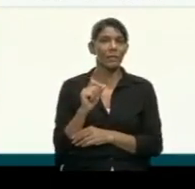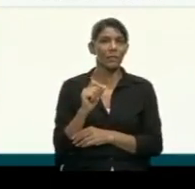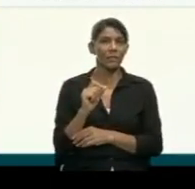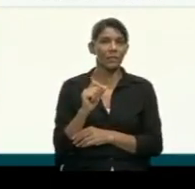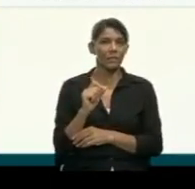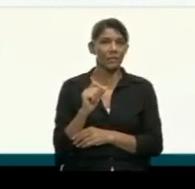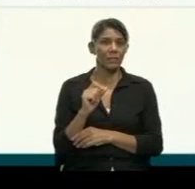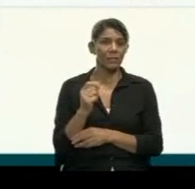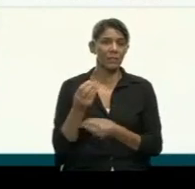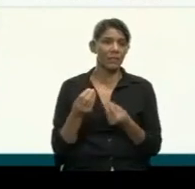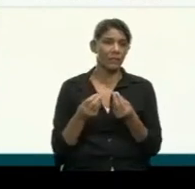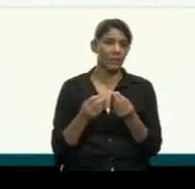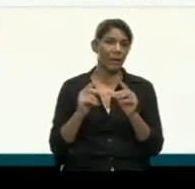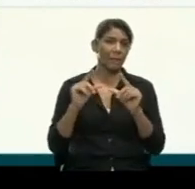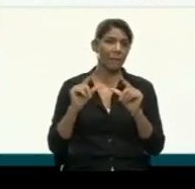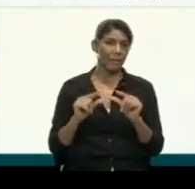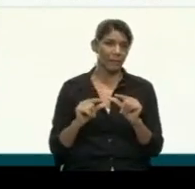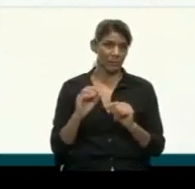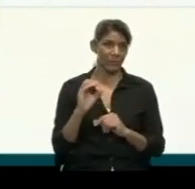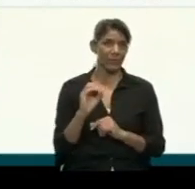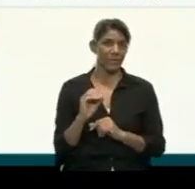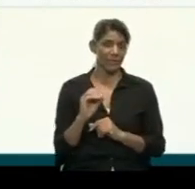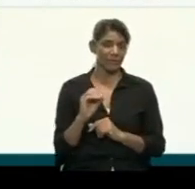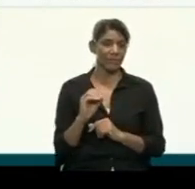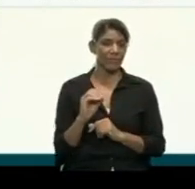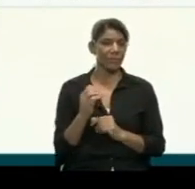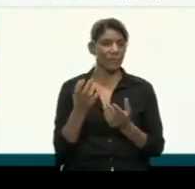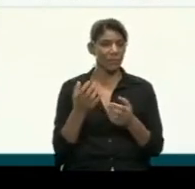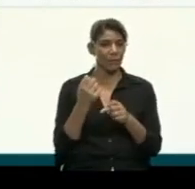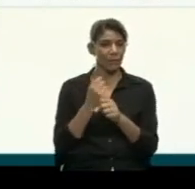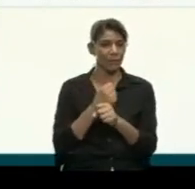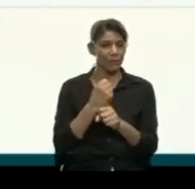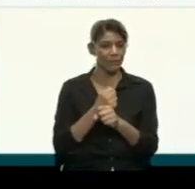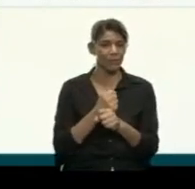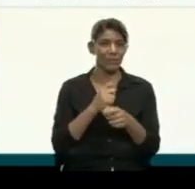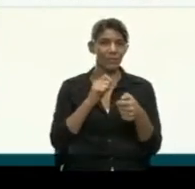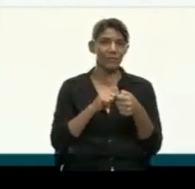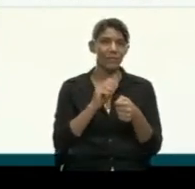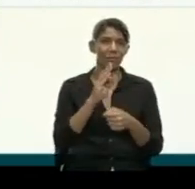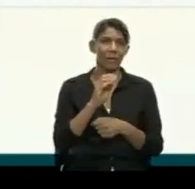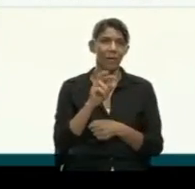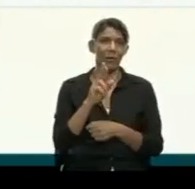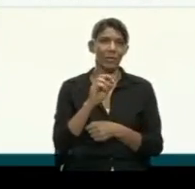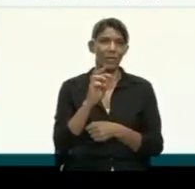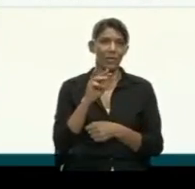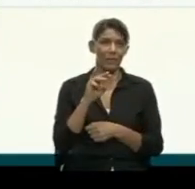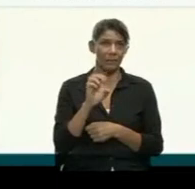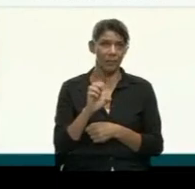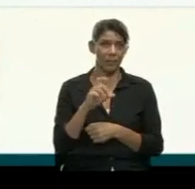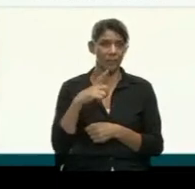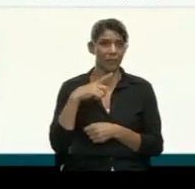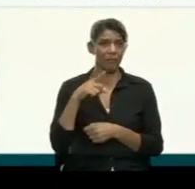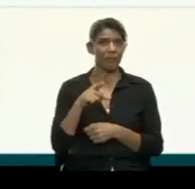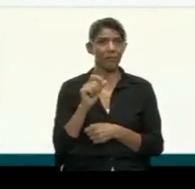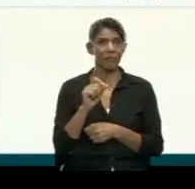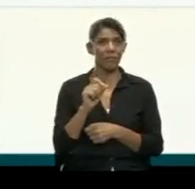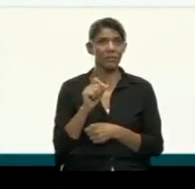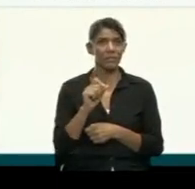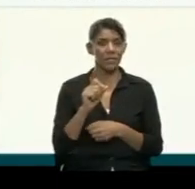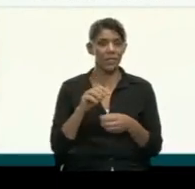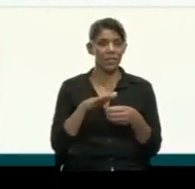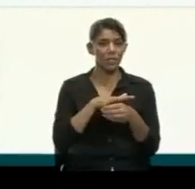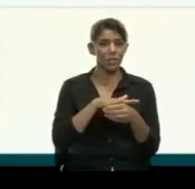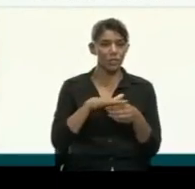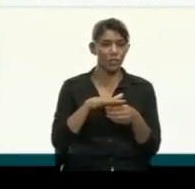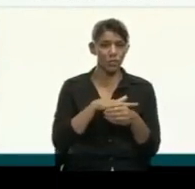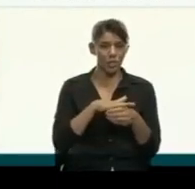está inferior à cota 0, né, que a gente quer para a construção, a gente faz o baldrame. Esse baldrame vai ser preenchido,